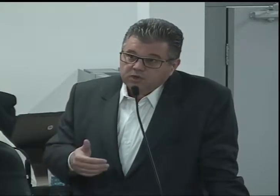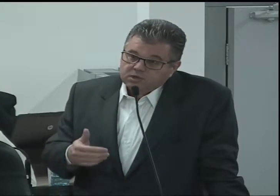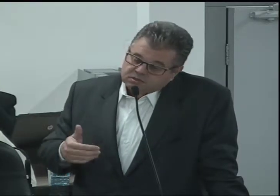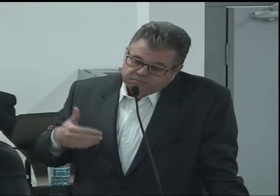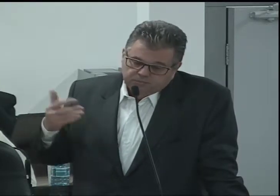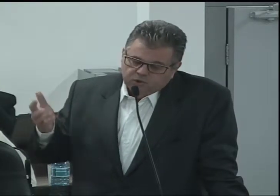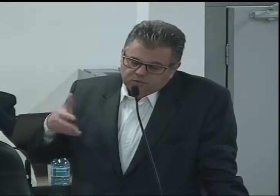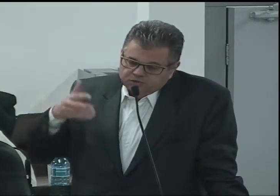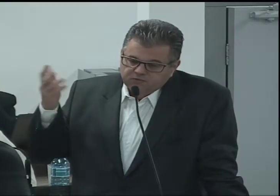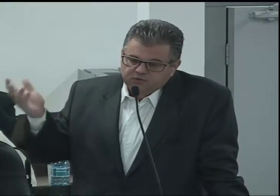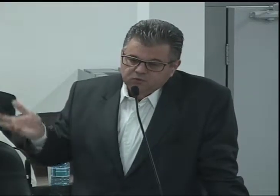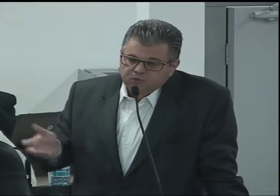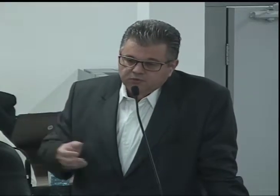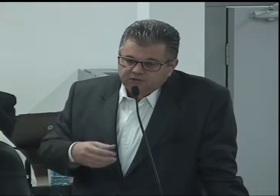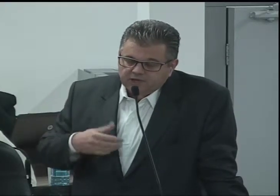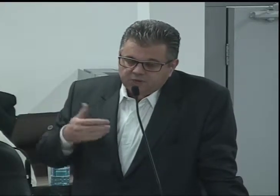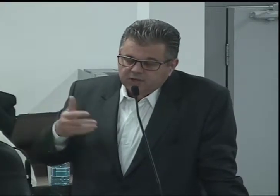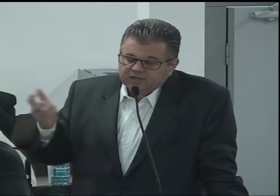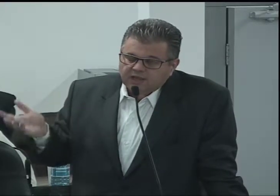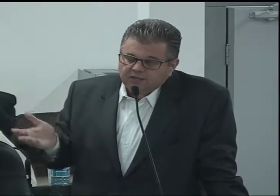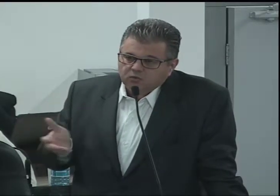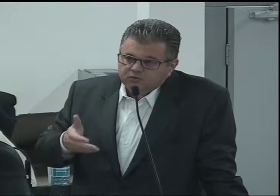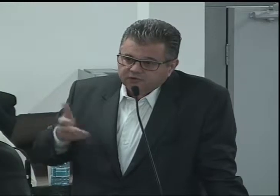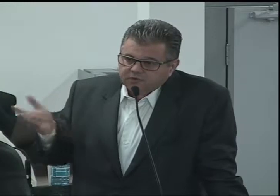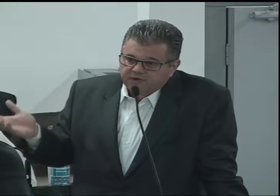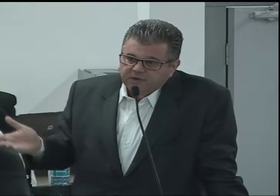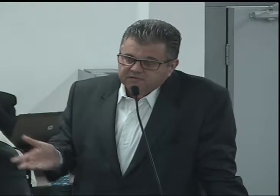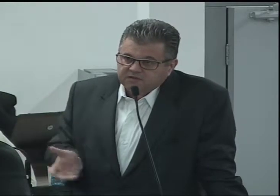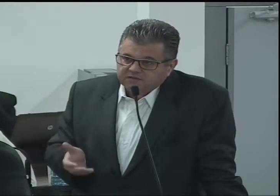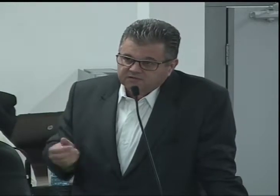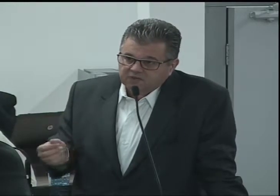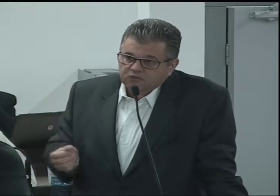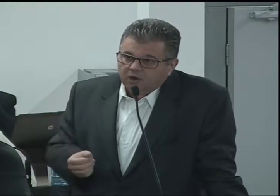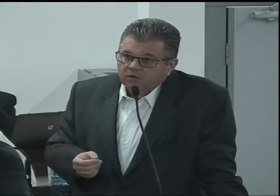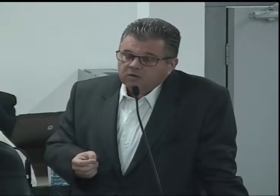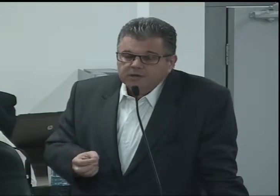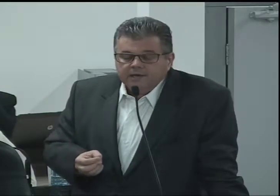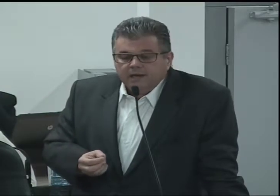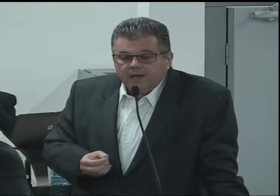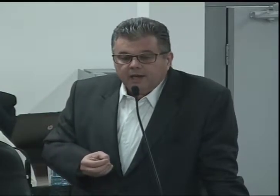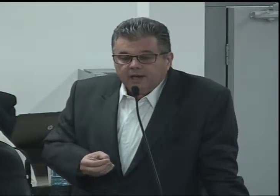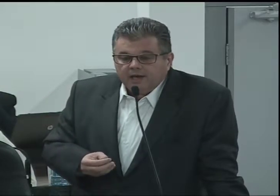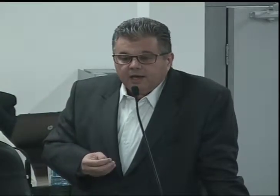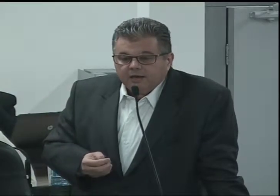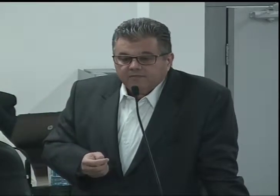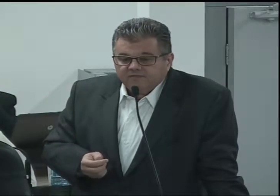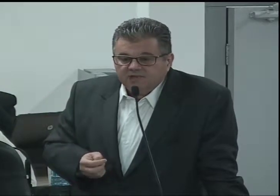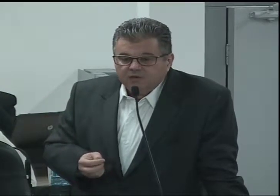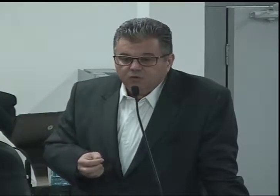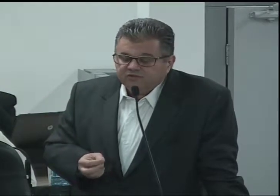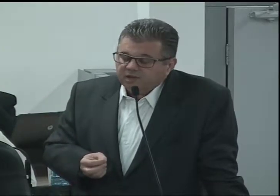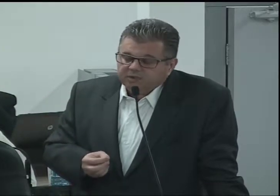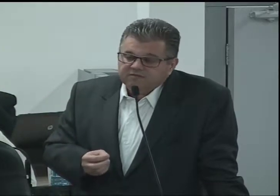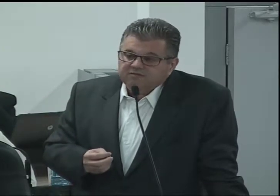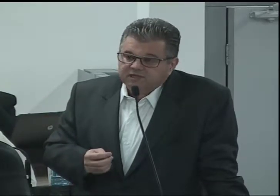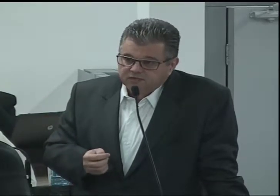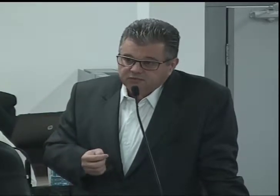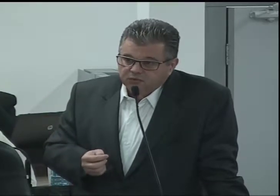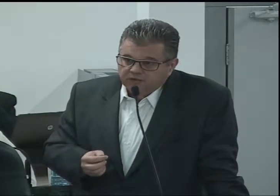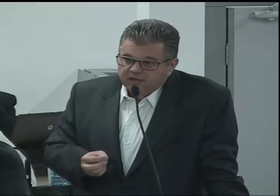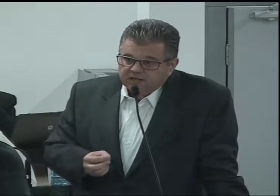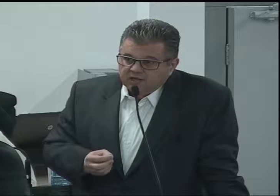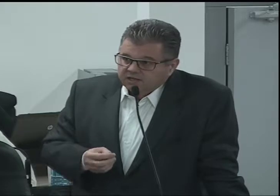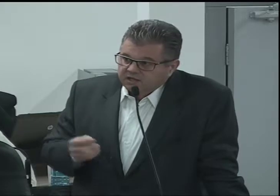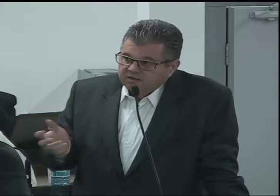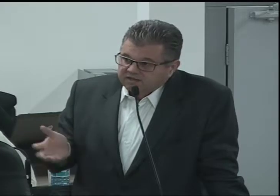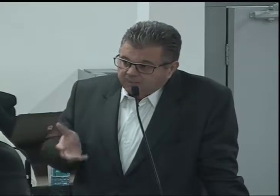idoso, por motivos inúmeros, né, não é porque está idoso que não vai mais ter vida sexual, se ele usa preservativo,